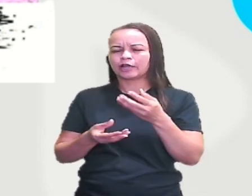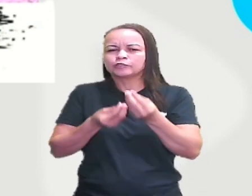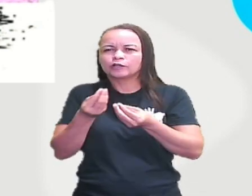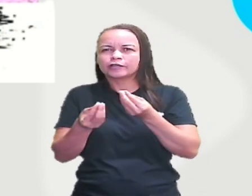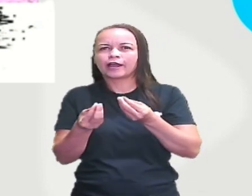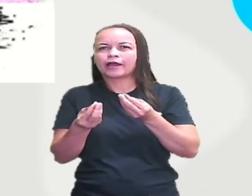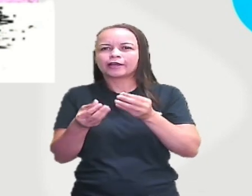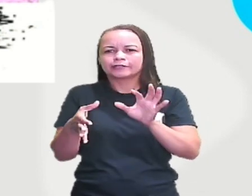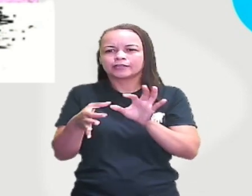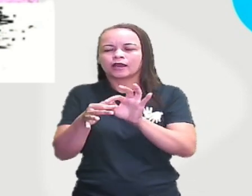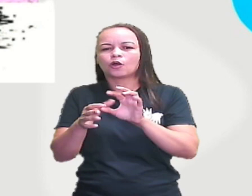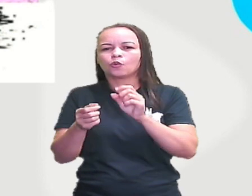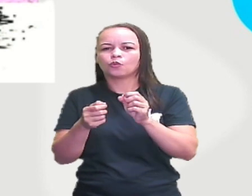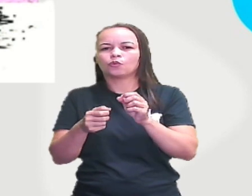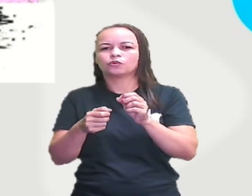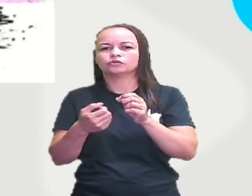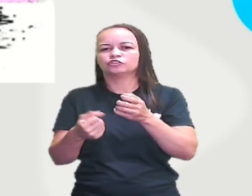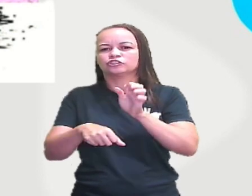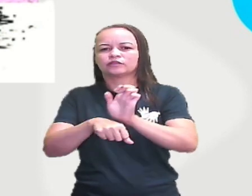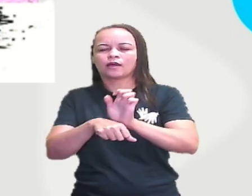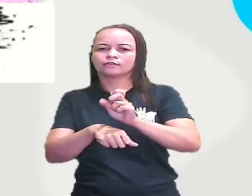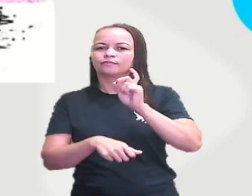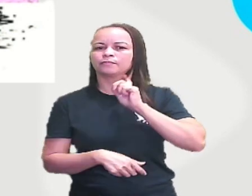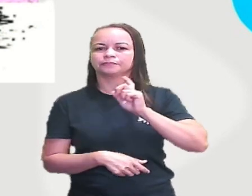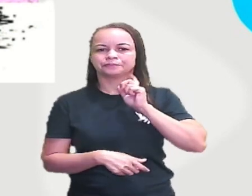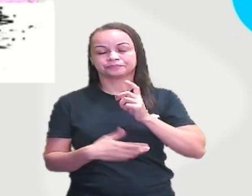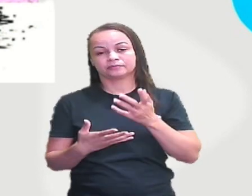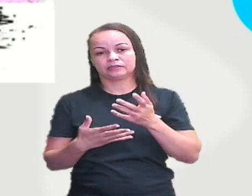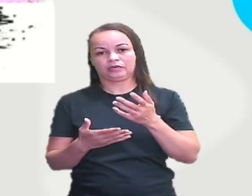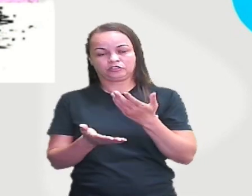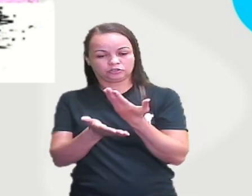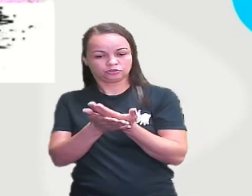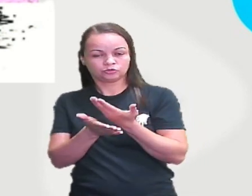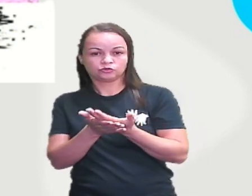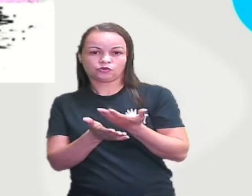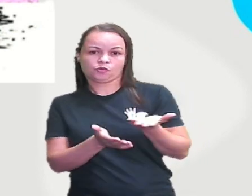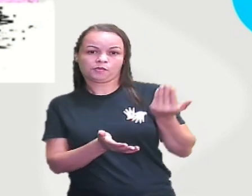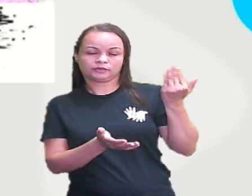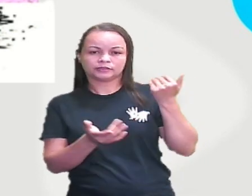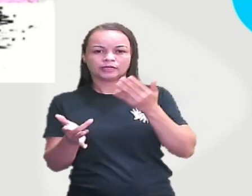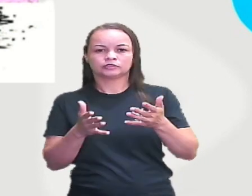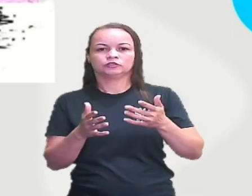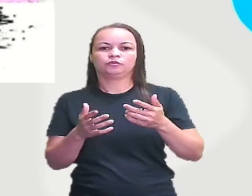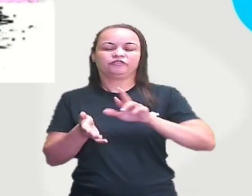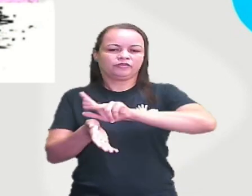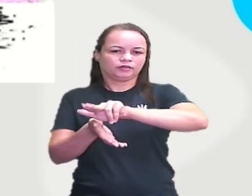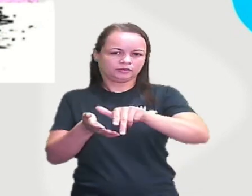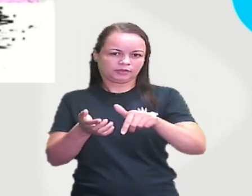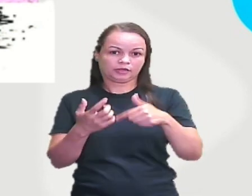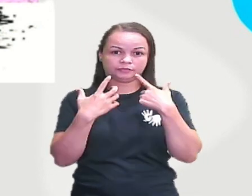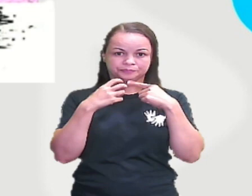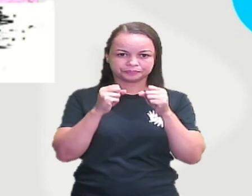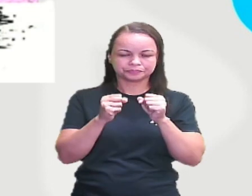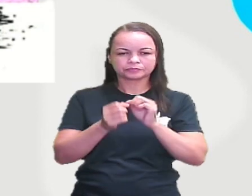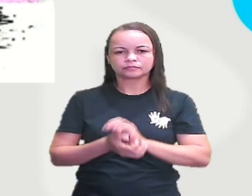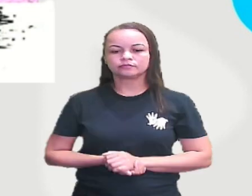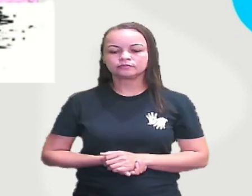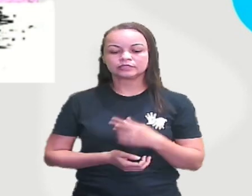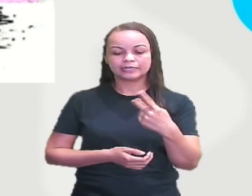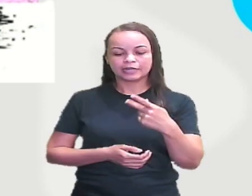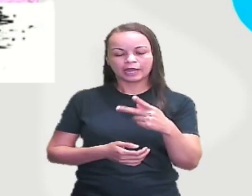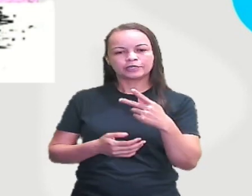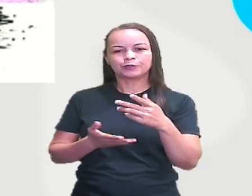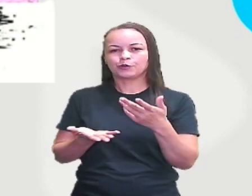né? Que a gente viu nas aulas anteriores sobre variedade linguística. E aí, ó, o papelzinho,